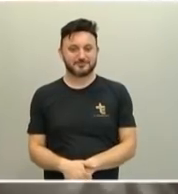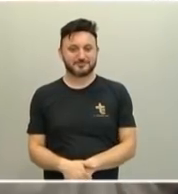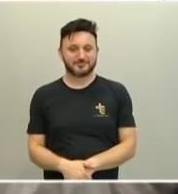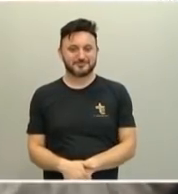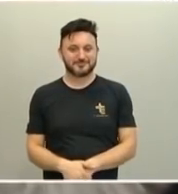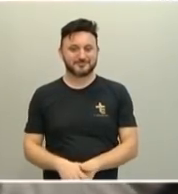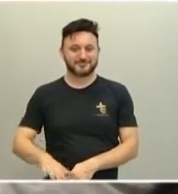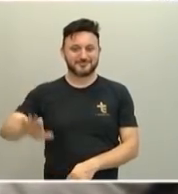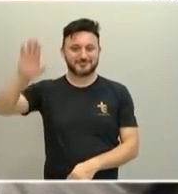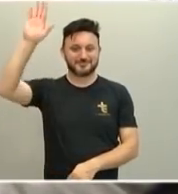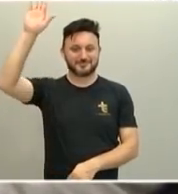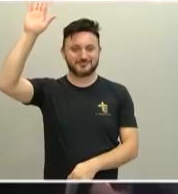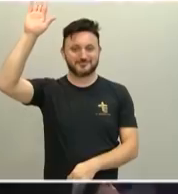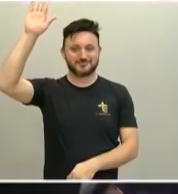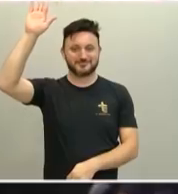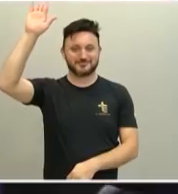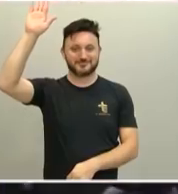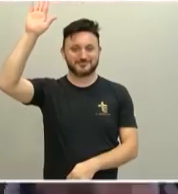De novo.